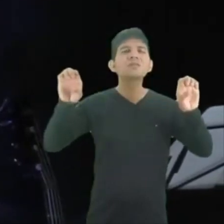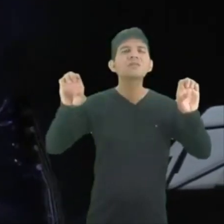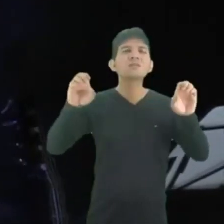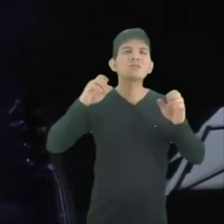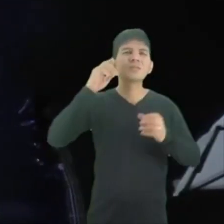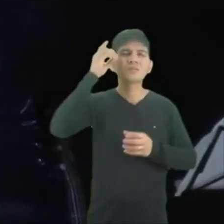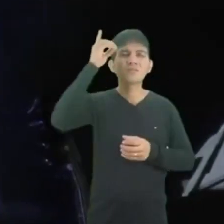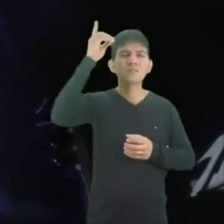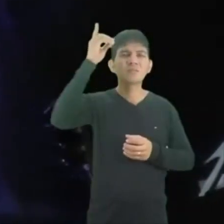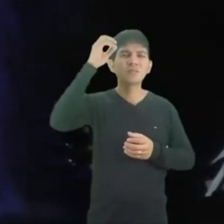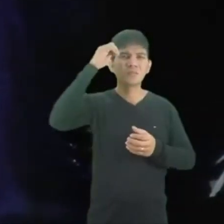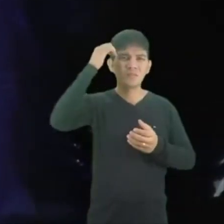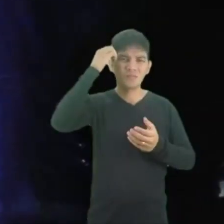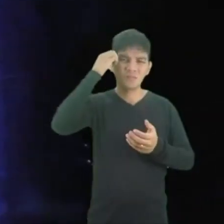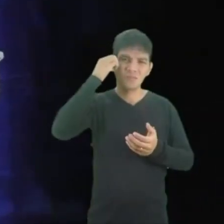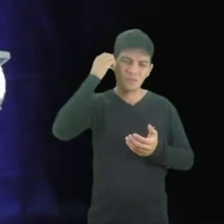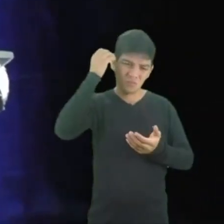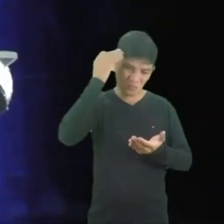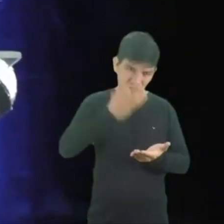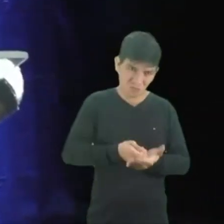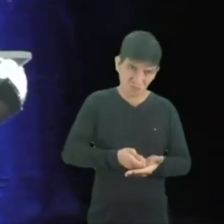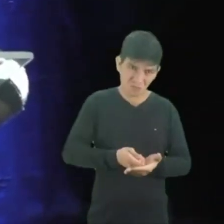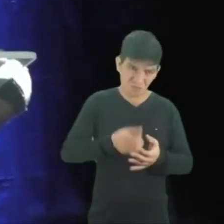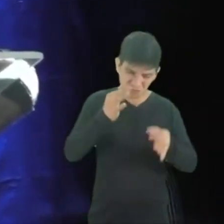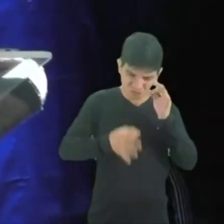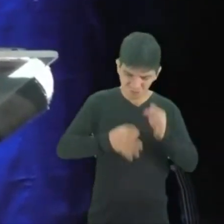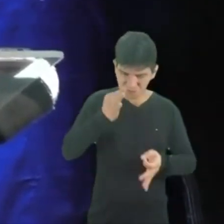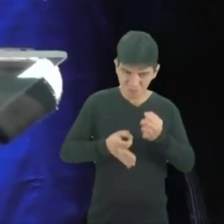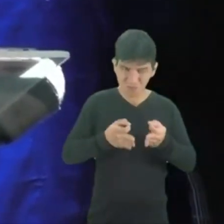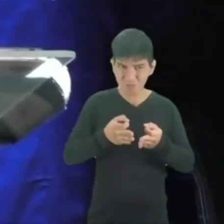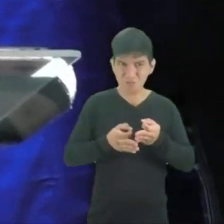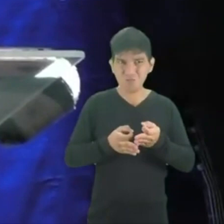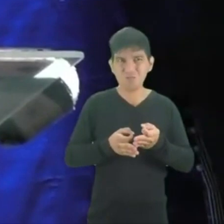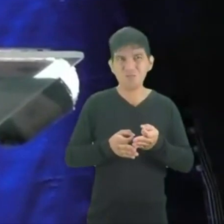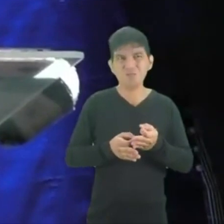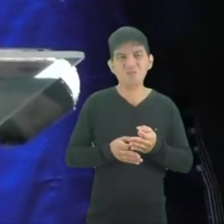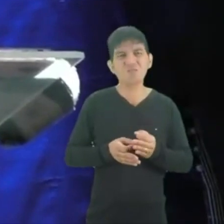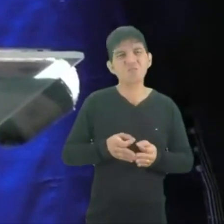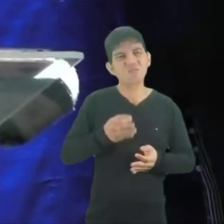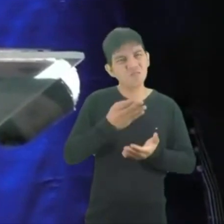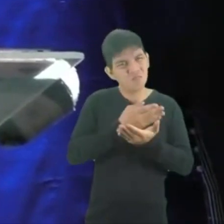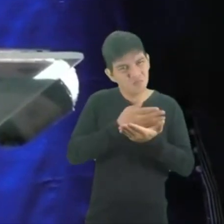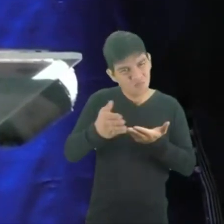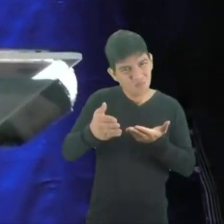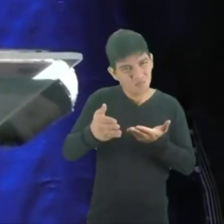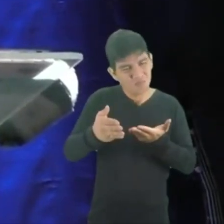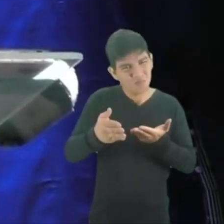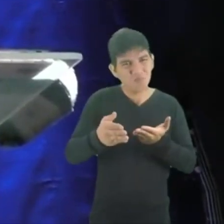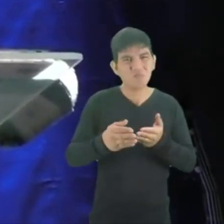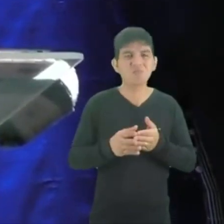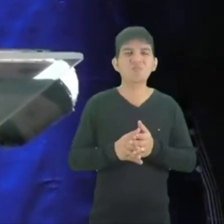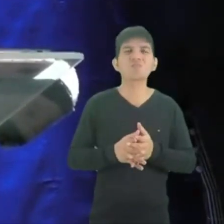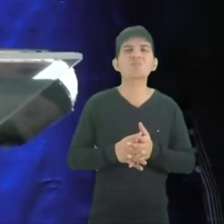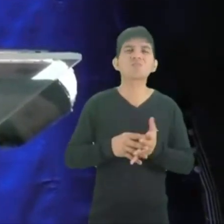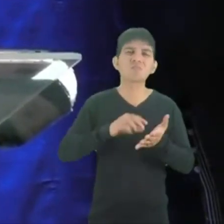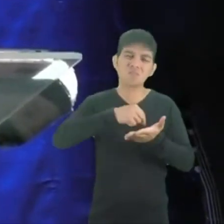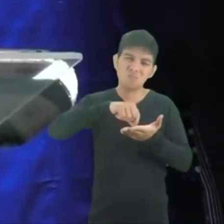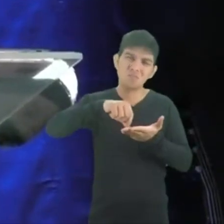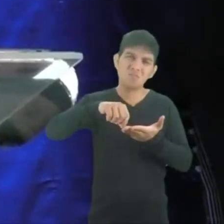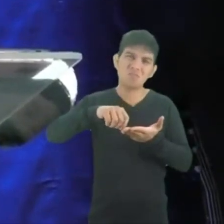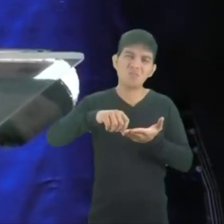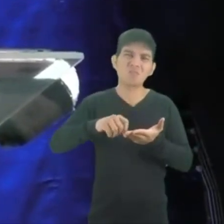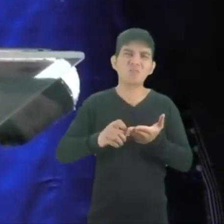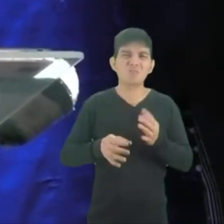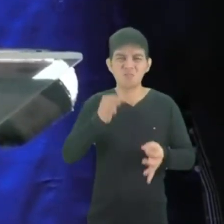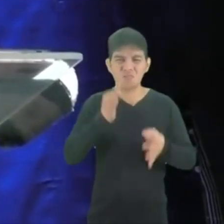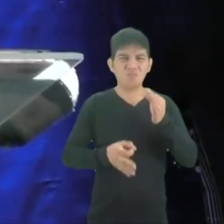está sendo justo com você ou não. Uma justiça que do princípio ao fim é pela fé, como está escrito, o justo viverá